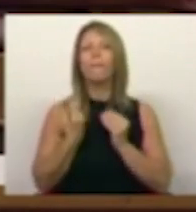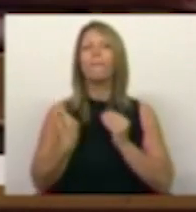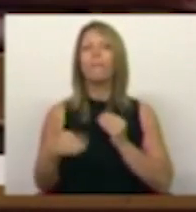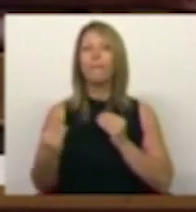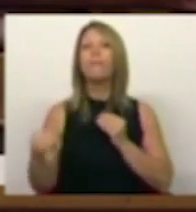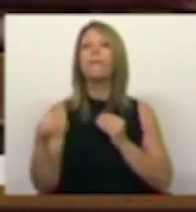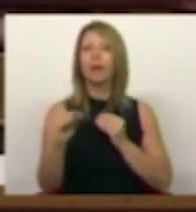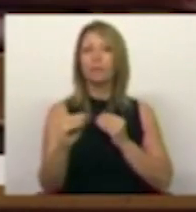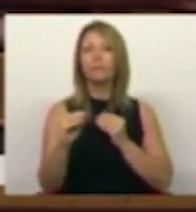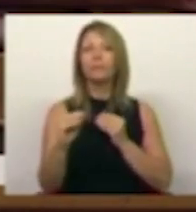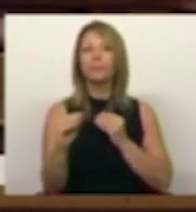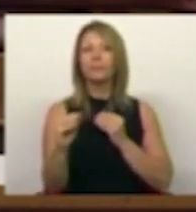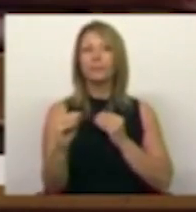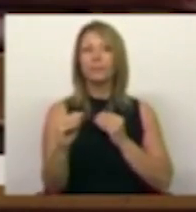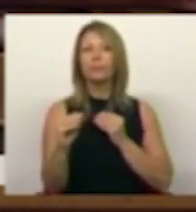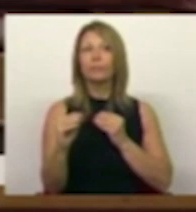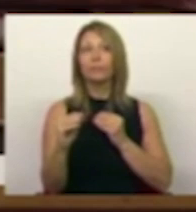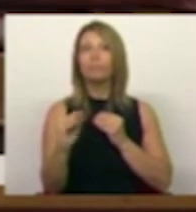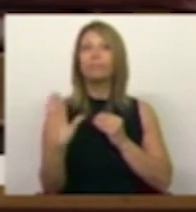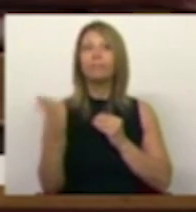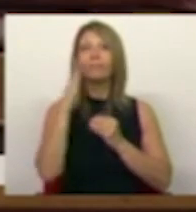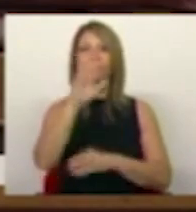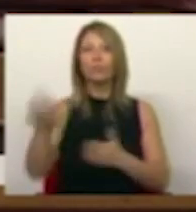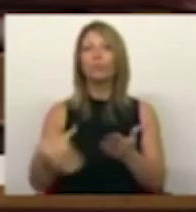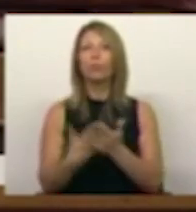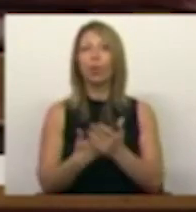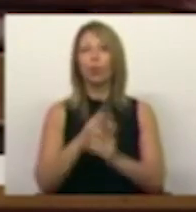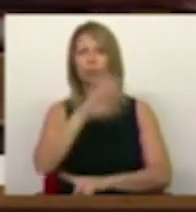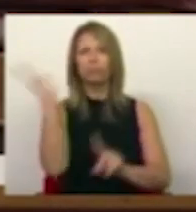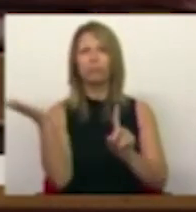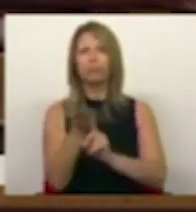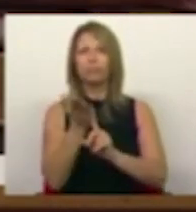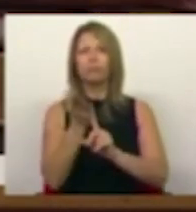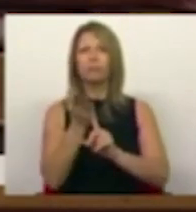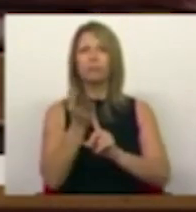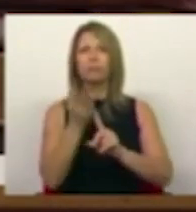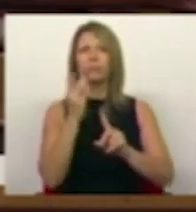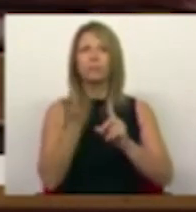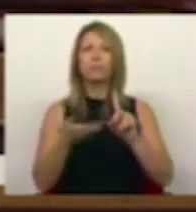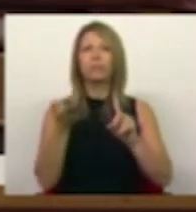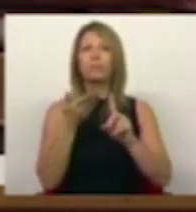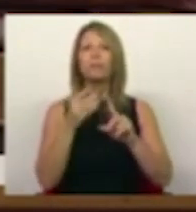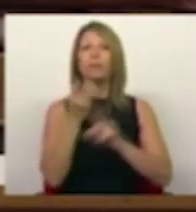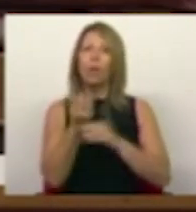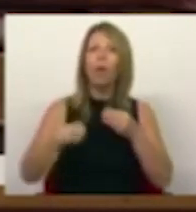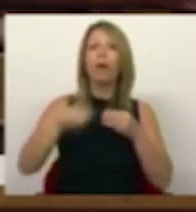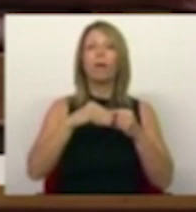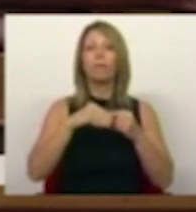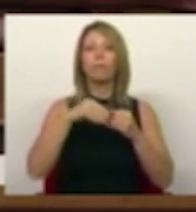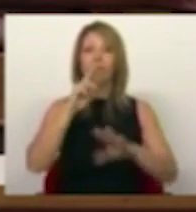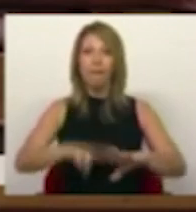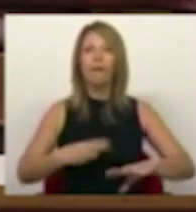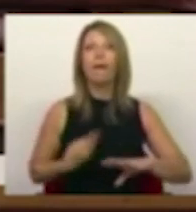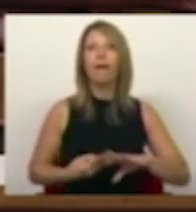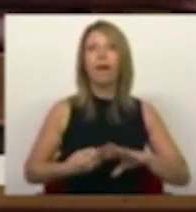longe, designadamente propondo penas acessórias que dupliquem o período de inibição para o exercício